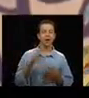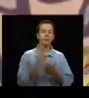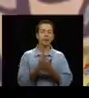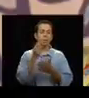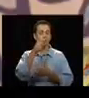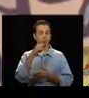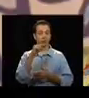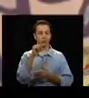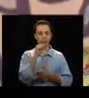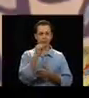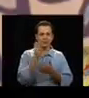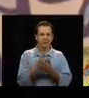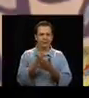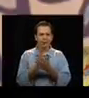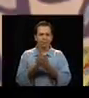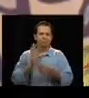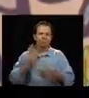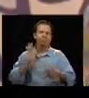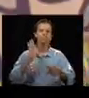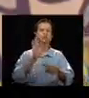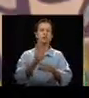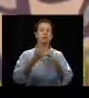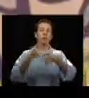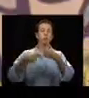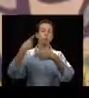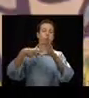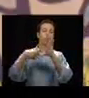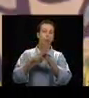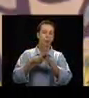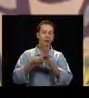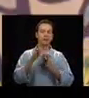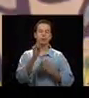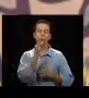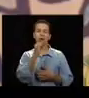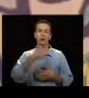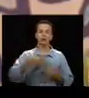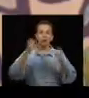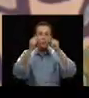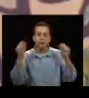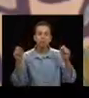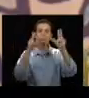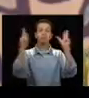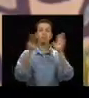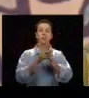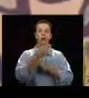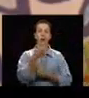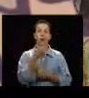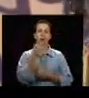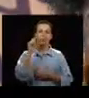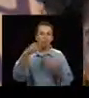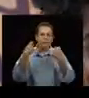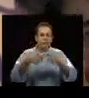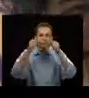E minha mãe sustentava a reversão disso no sentido: acorda,